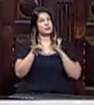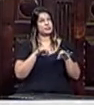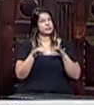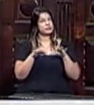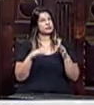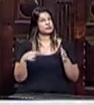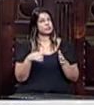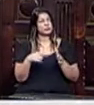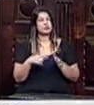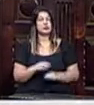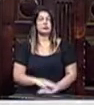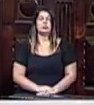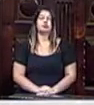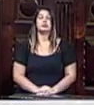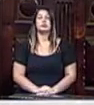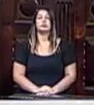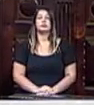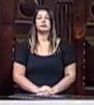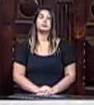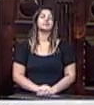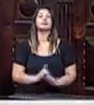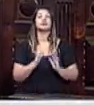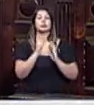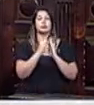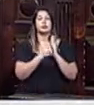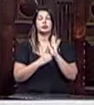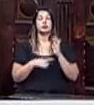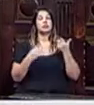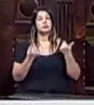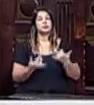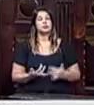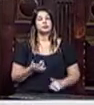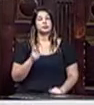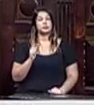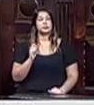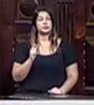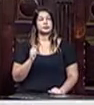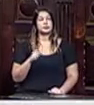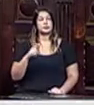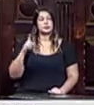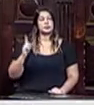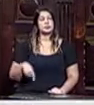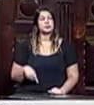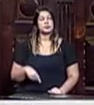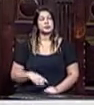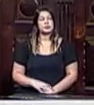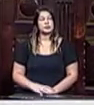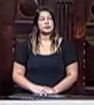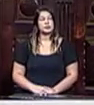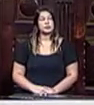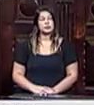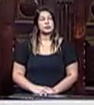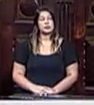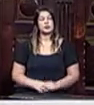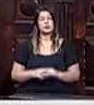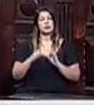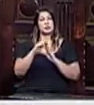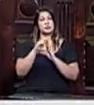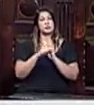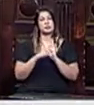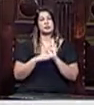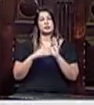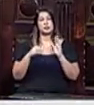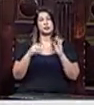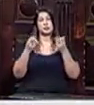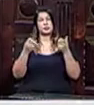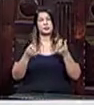nós estamos discutindo. O decreto, que era exatamente instituir o estado